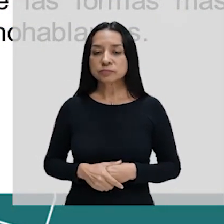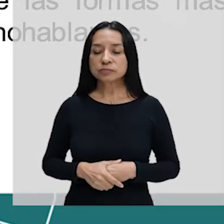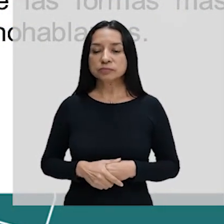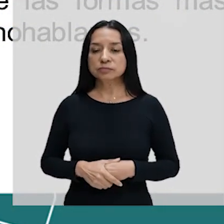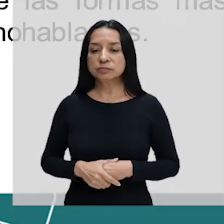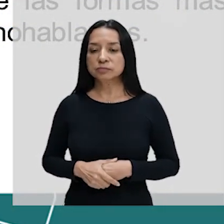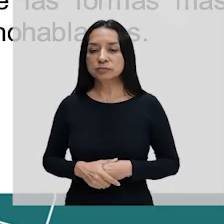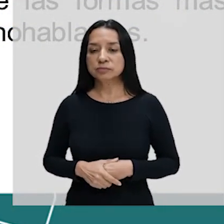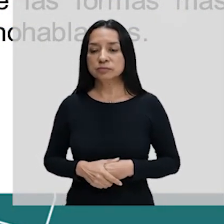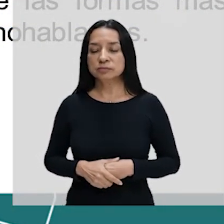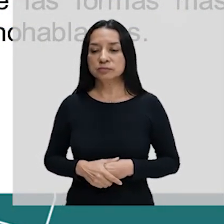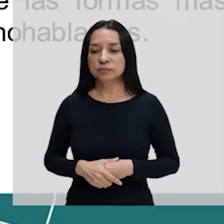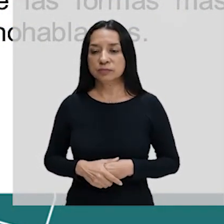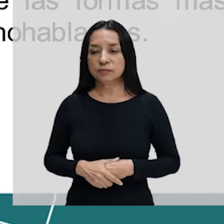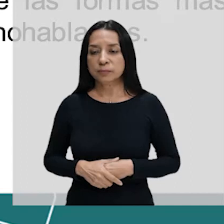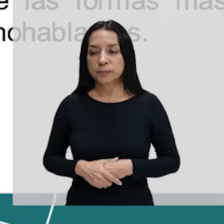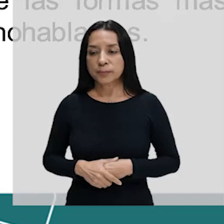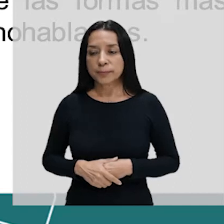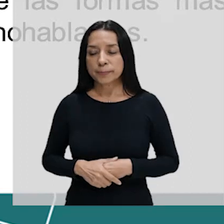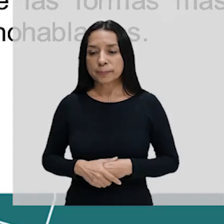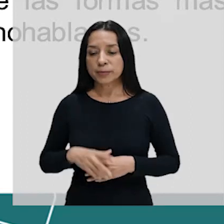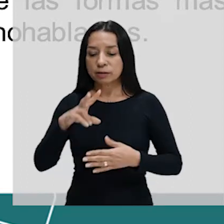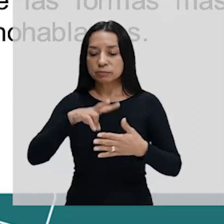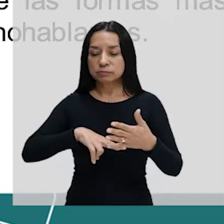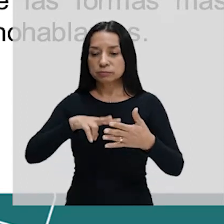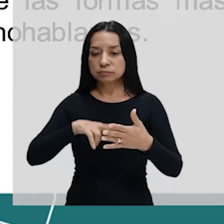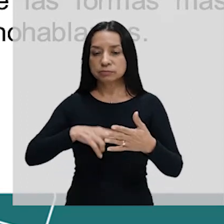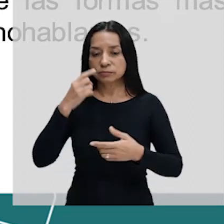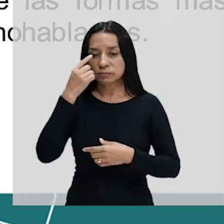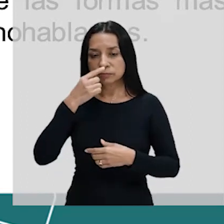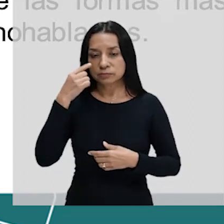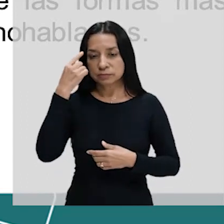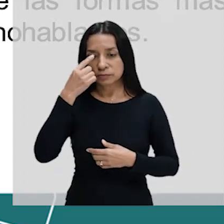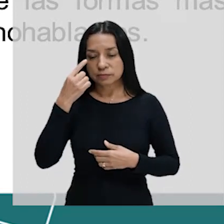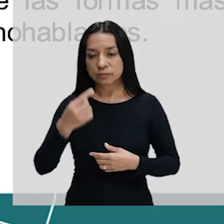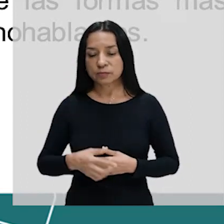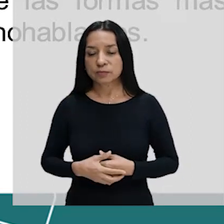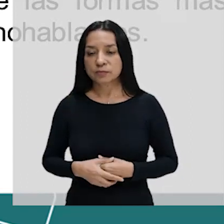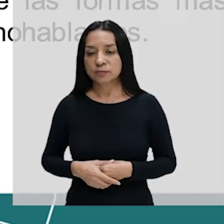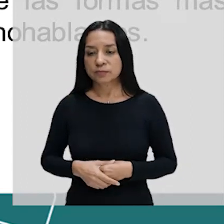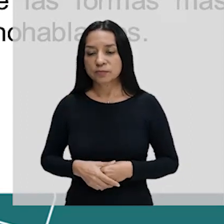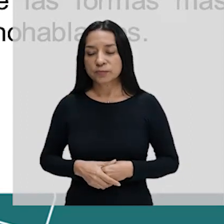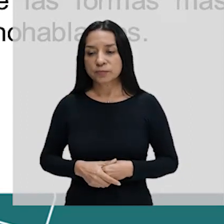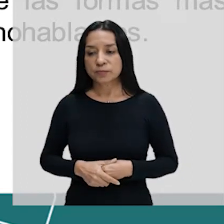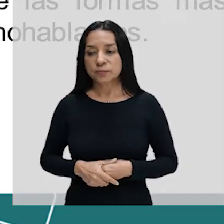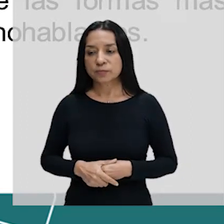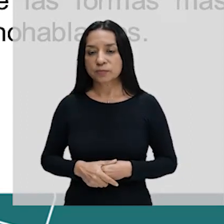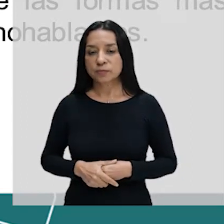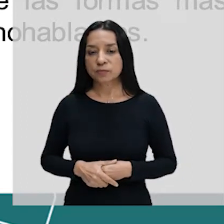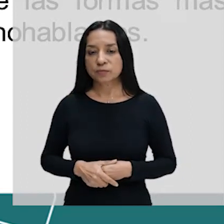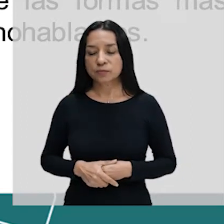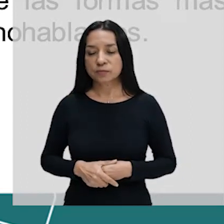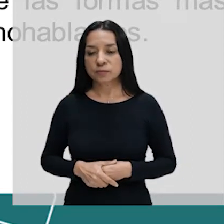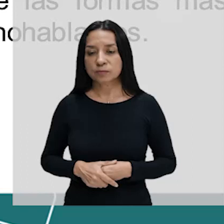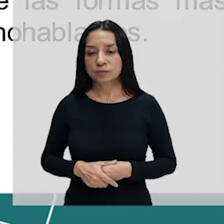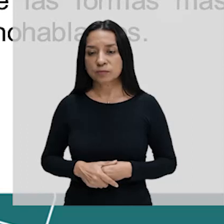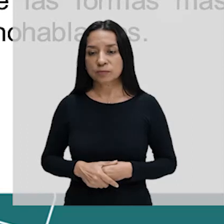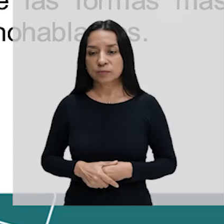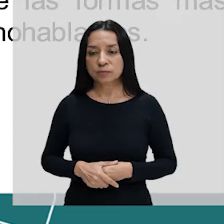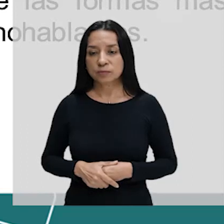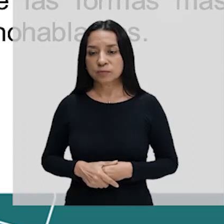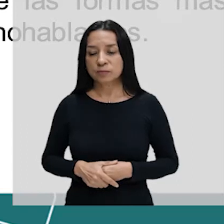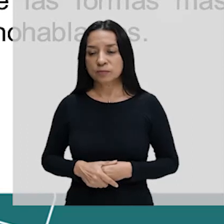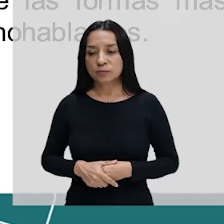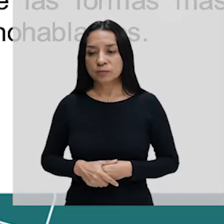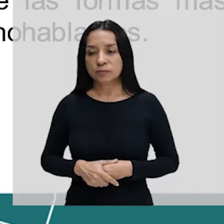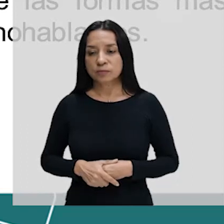culturales distintos y, por consiguiente, las formas de saludar o